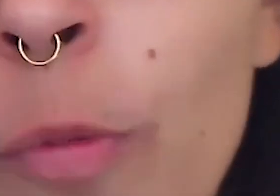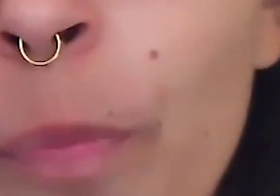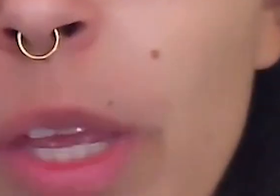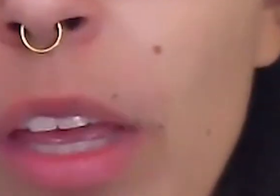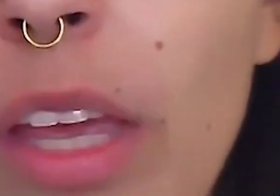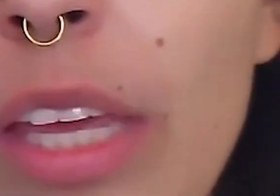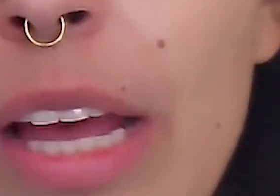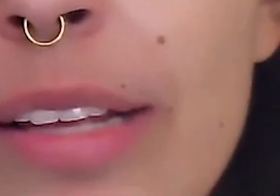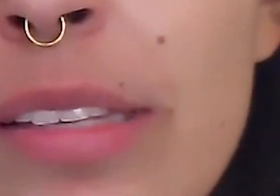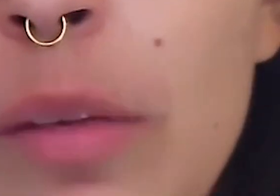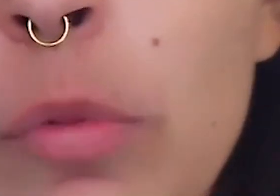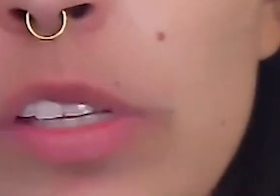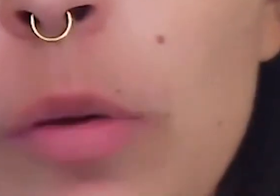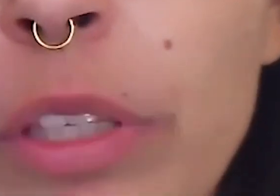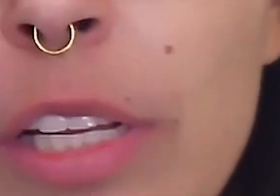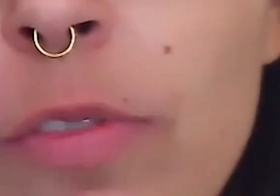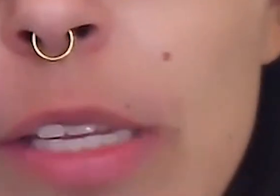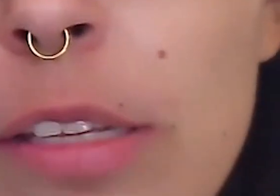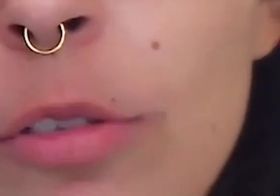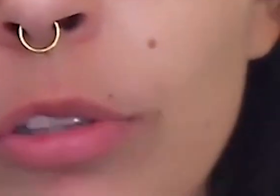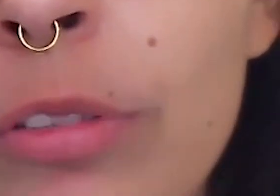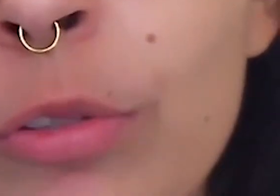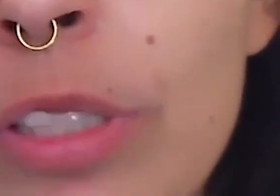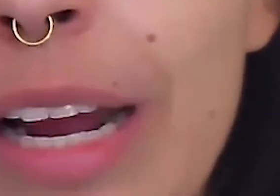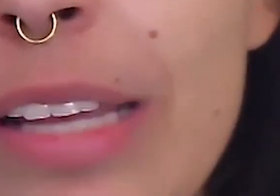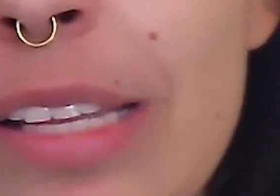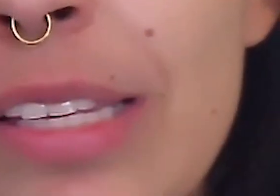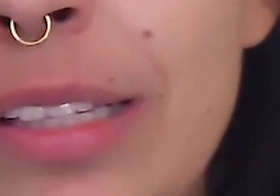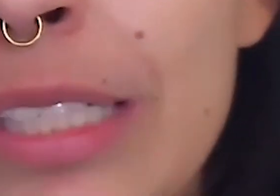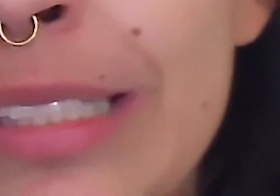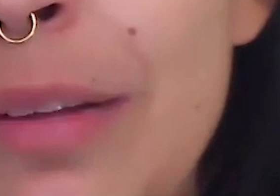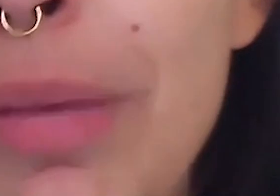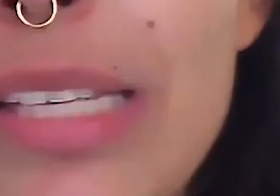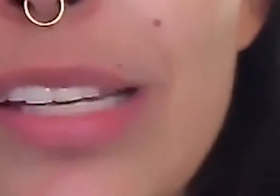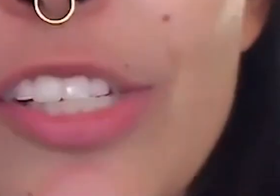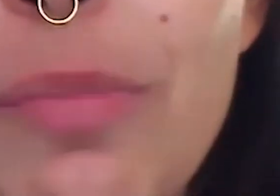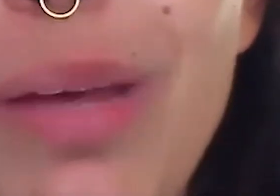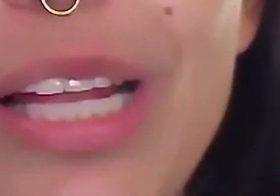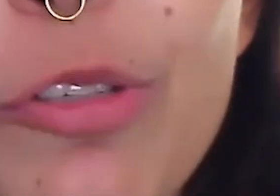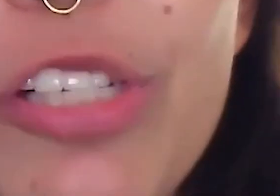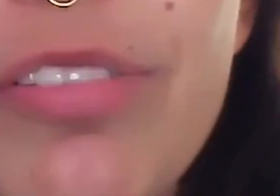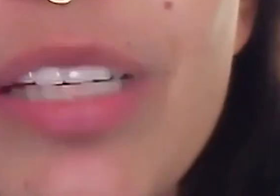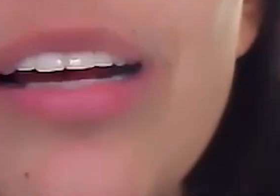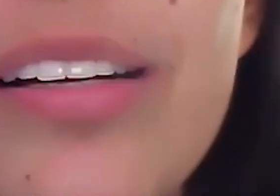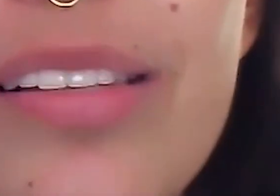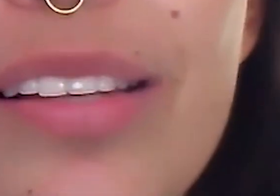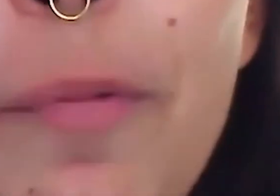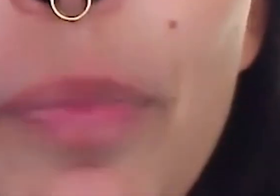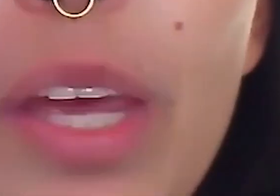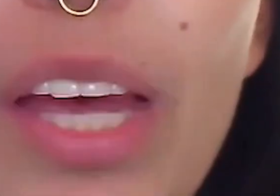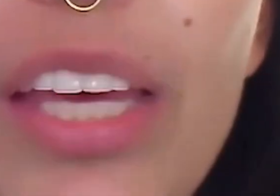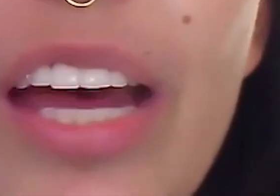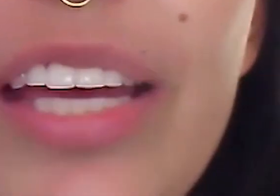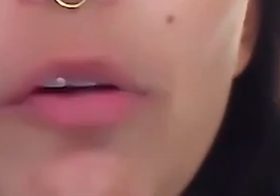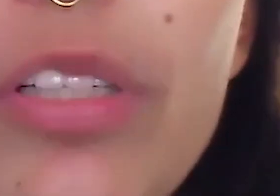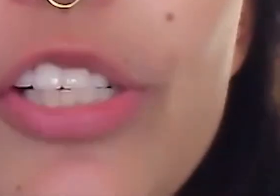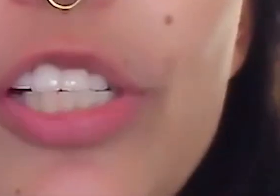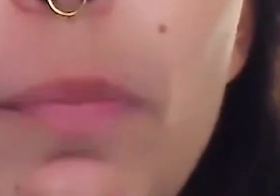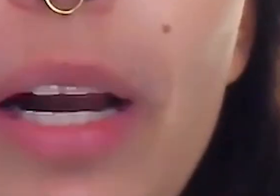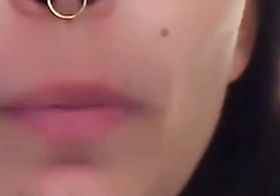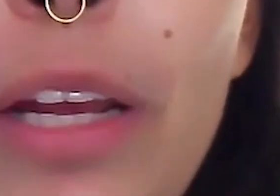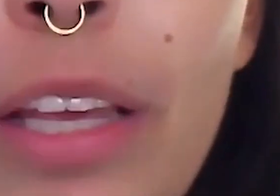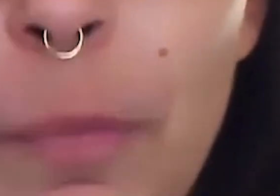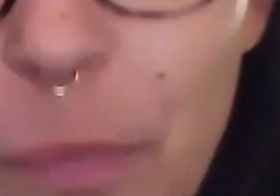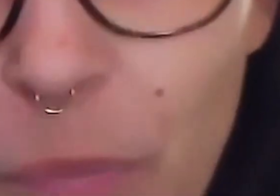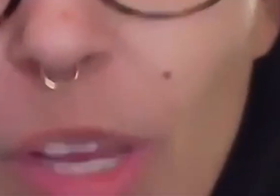emoção e essa emoção muitas vezes nos traz esse também sentir ento de Vingança E aí é quando a